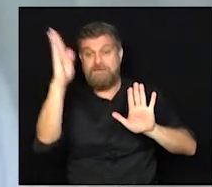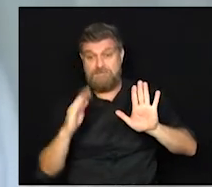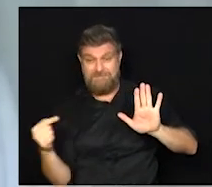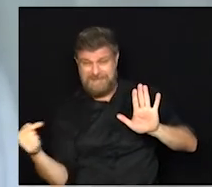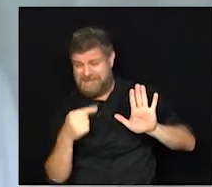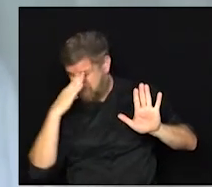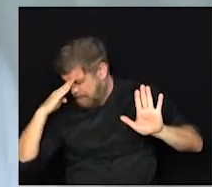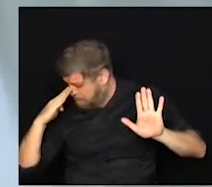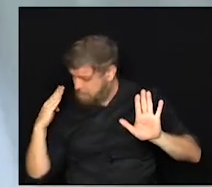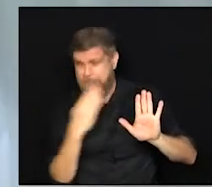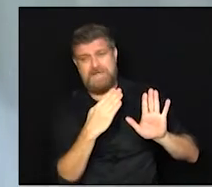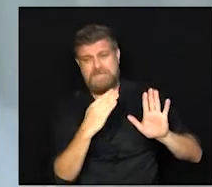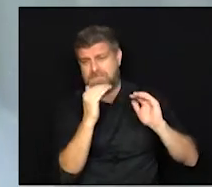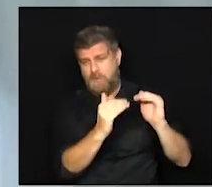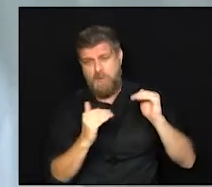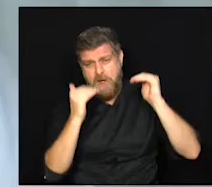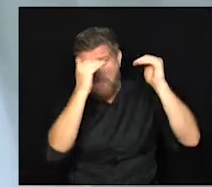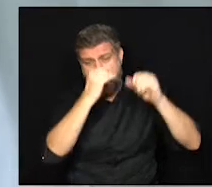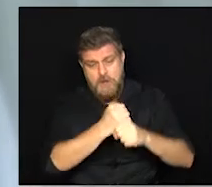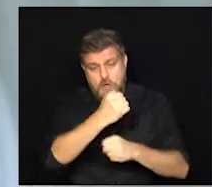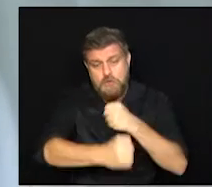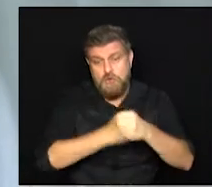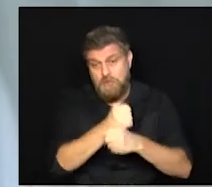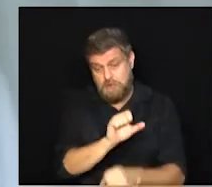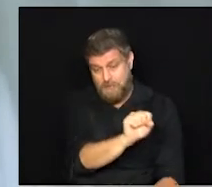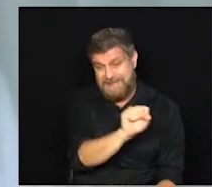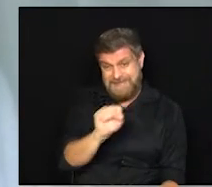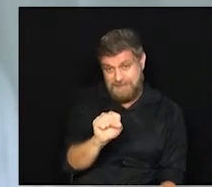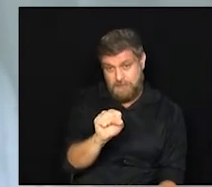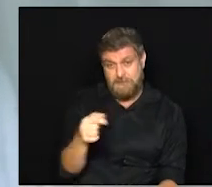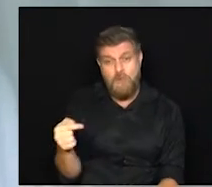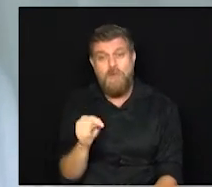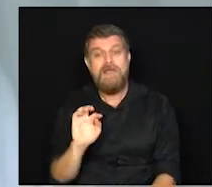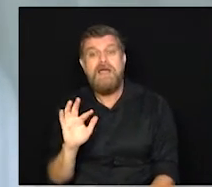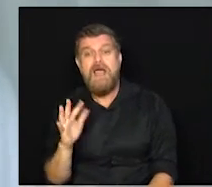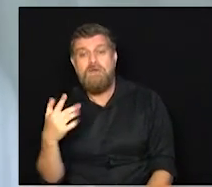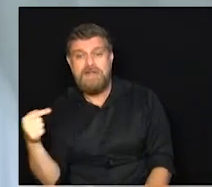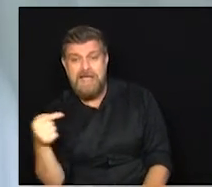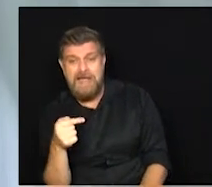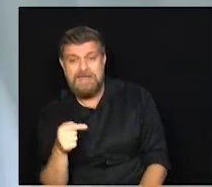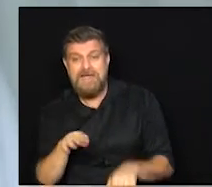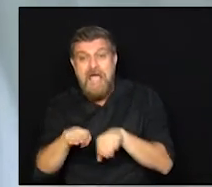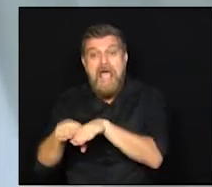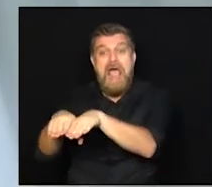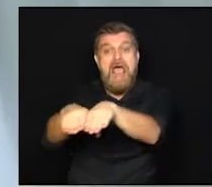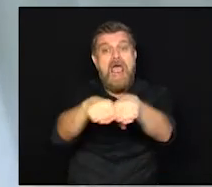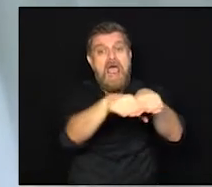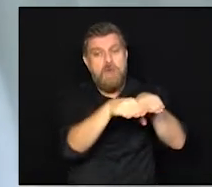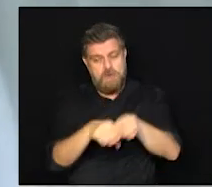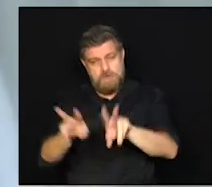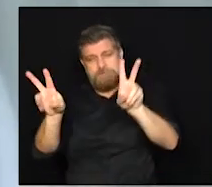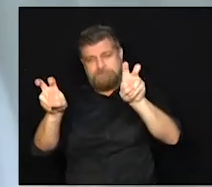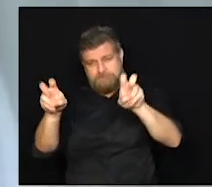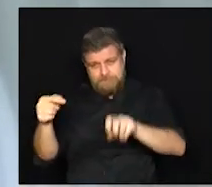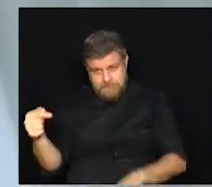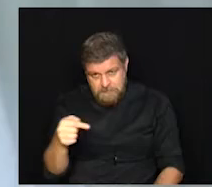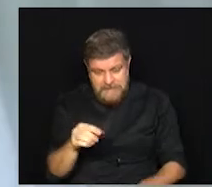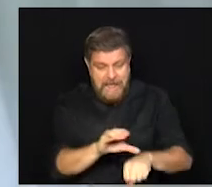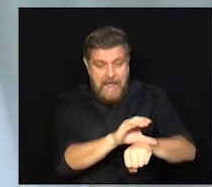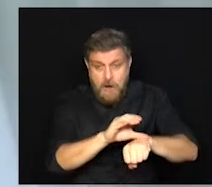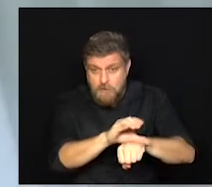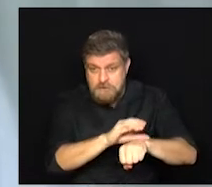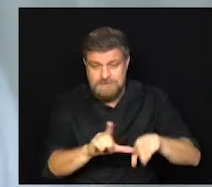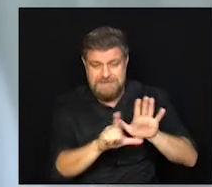né? Apesar de ser de 88, o que acontece? Ela fala da igualdade, ela fala da família, ela